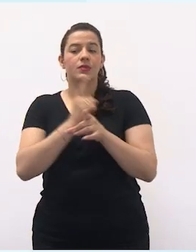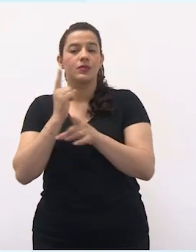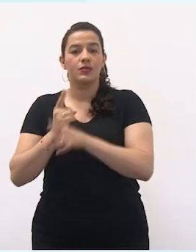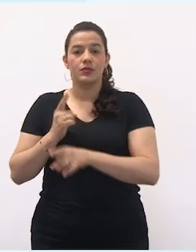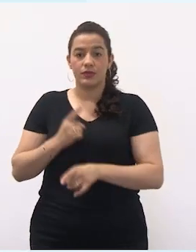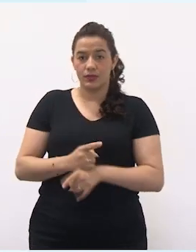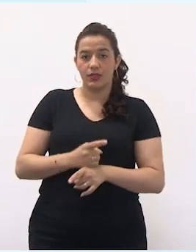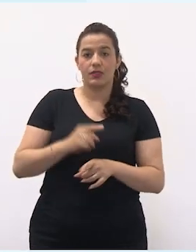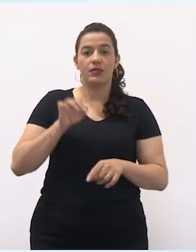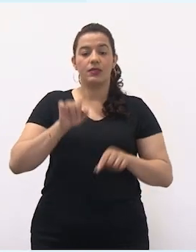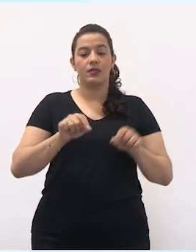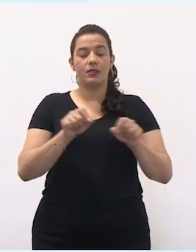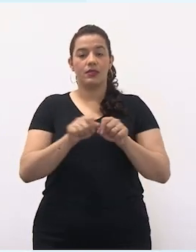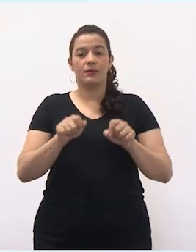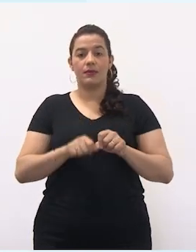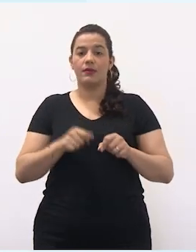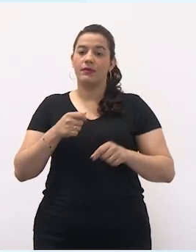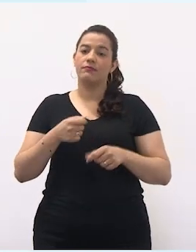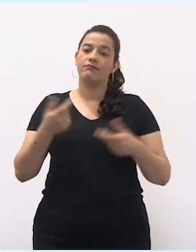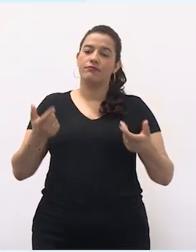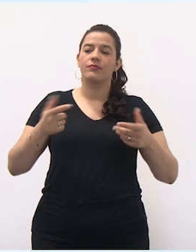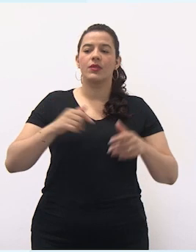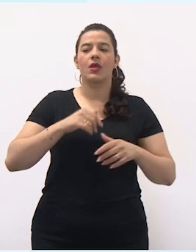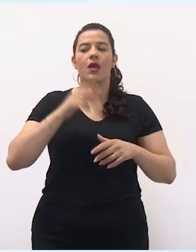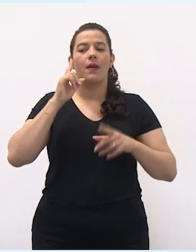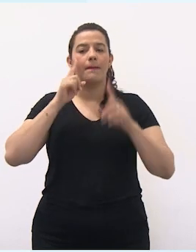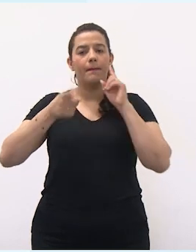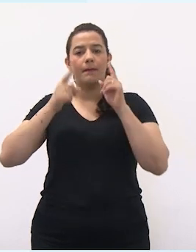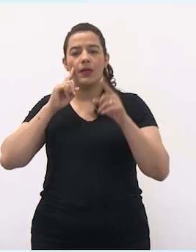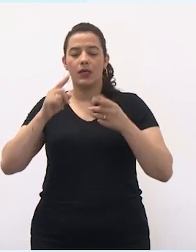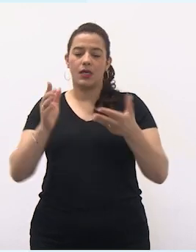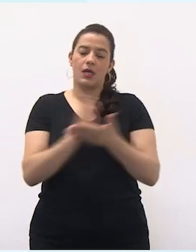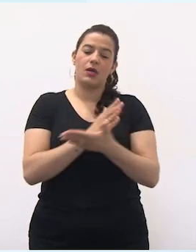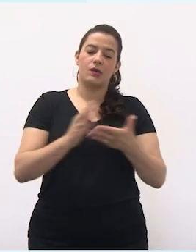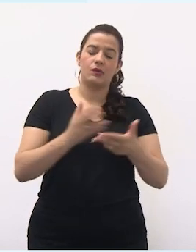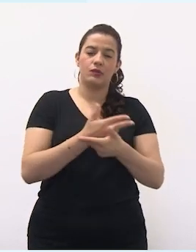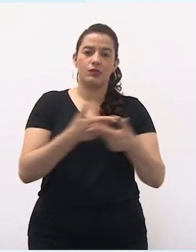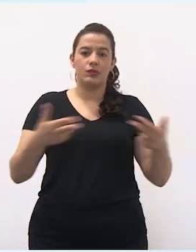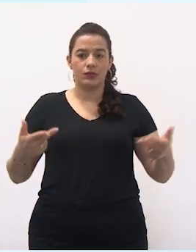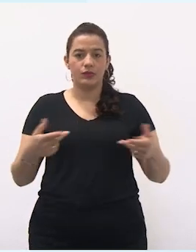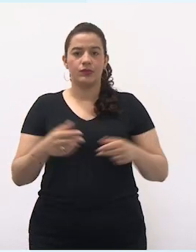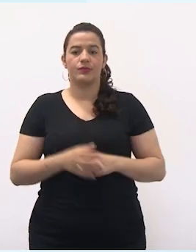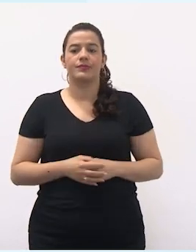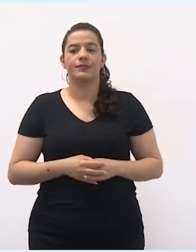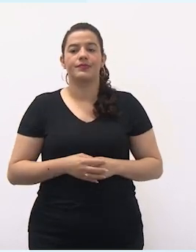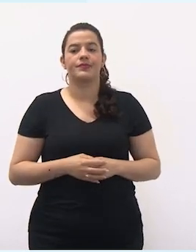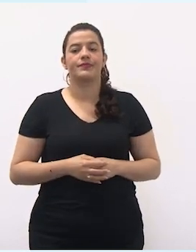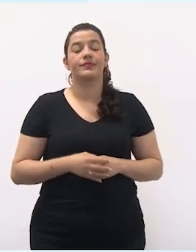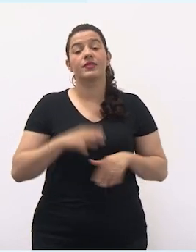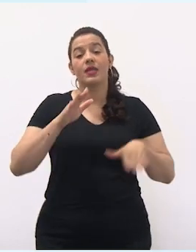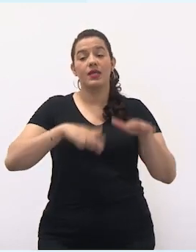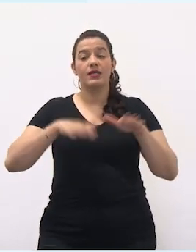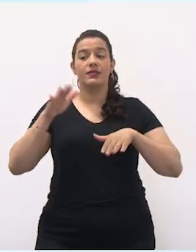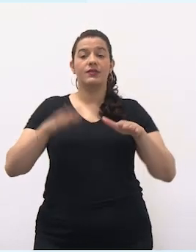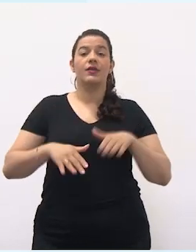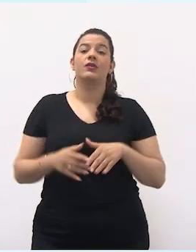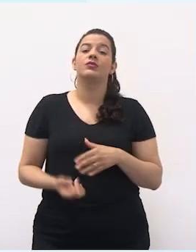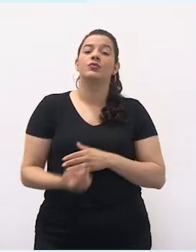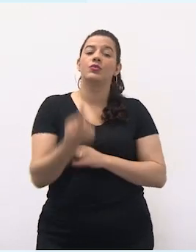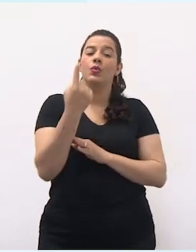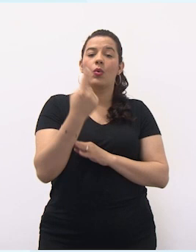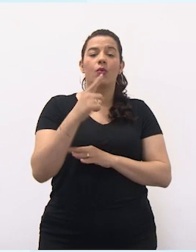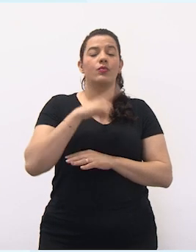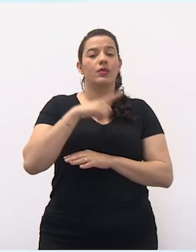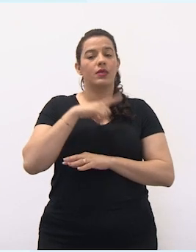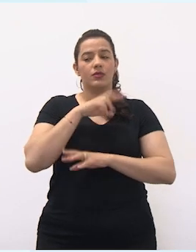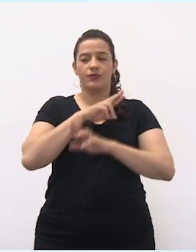e fazerem os encaminhamentos necessários para quem é de direito tratar o assunto, tá? Porque às vezes 1 segundo faz a diferença, a gente